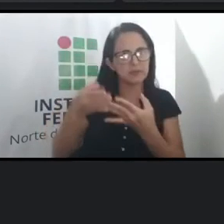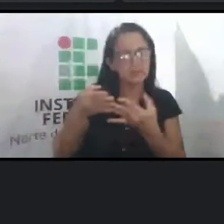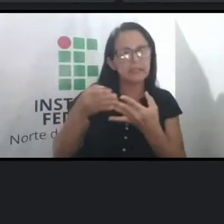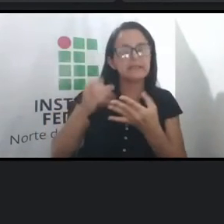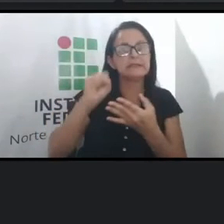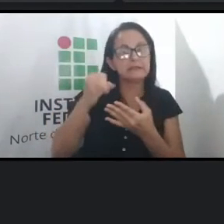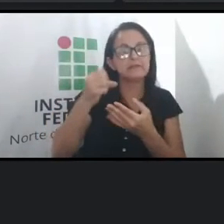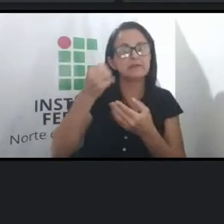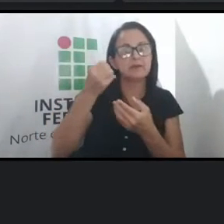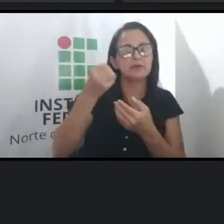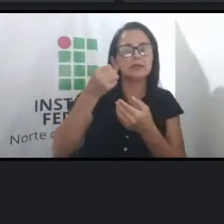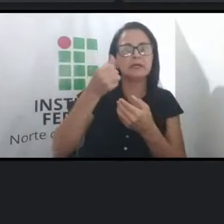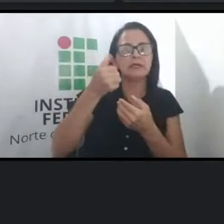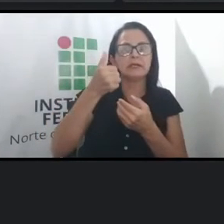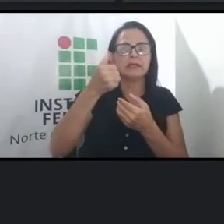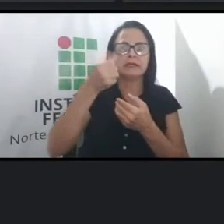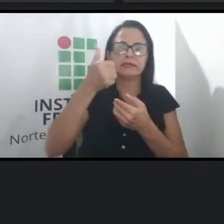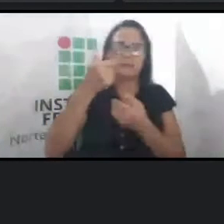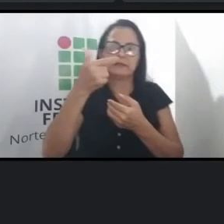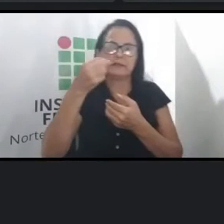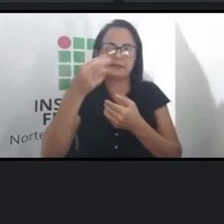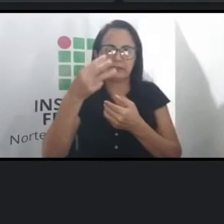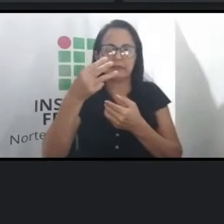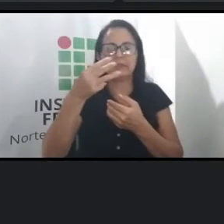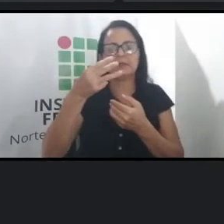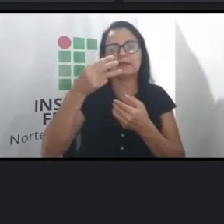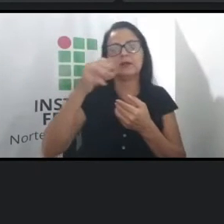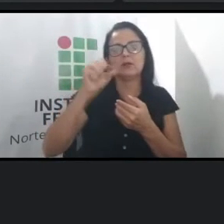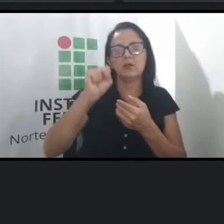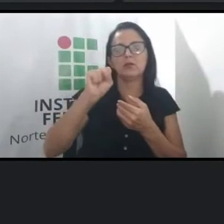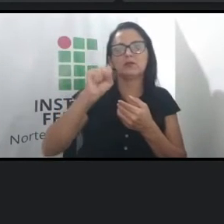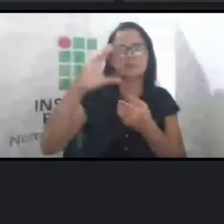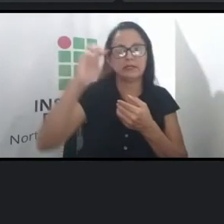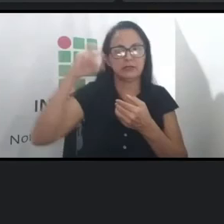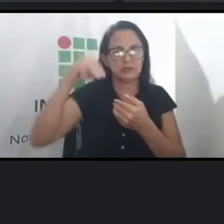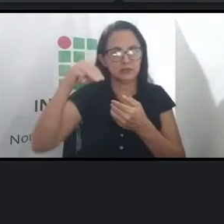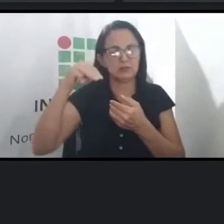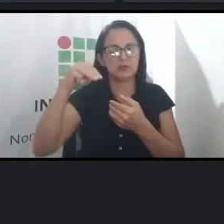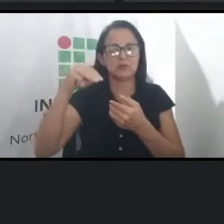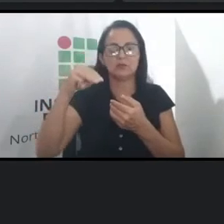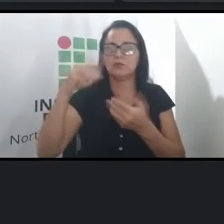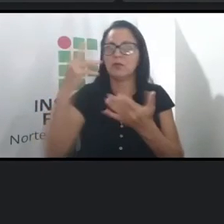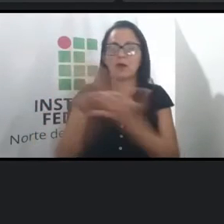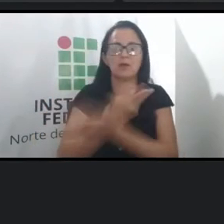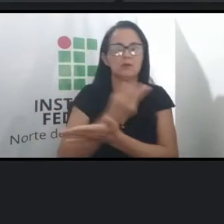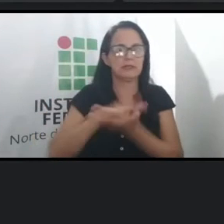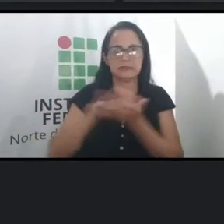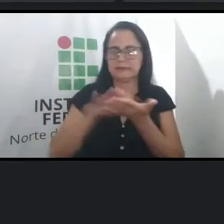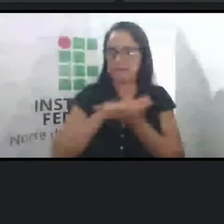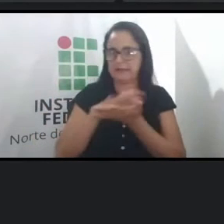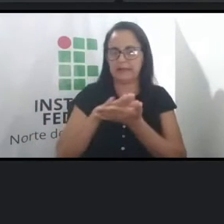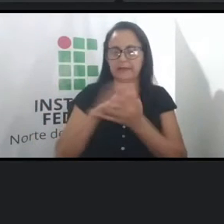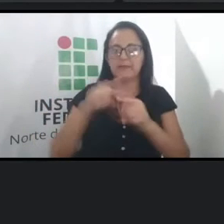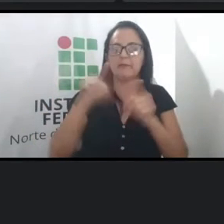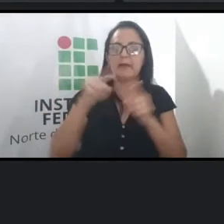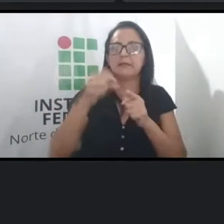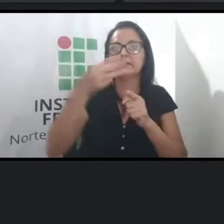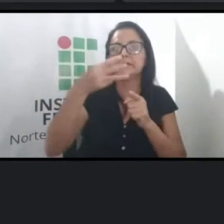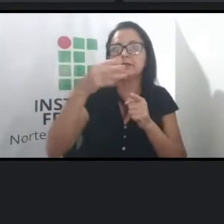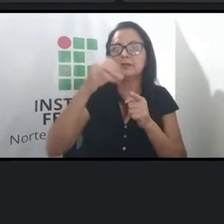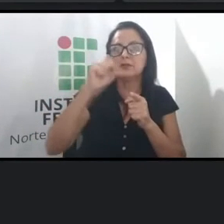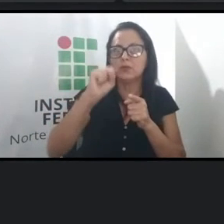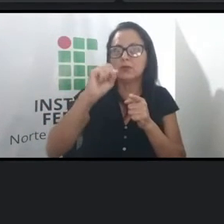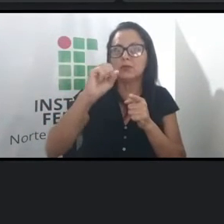kV, é 38 centímetros, não vai acontecer nenhum problema. A partir de 38 centímetros para